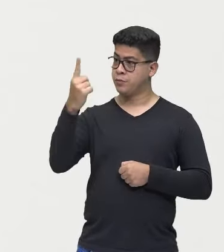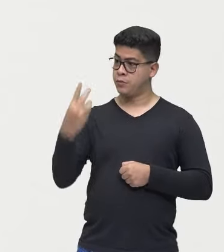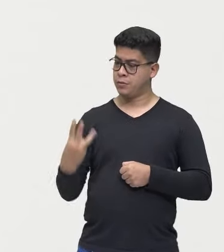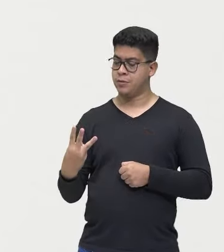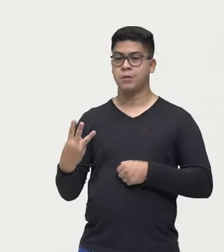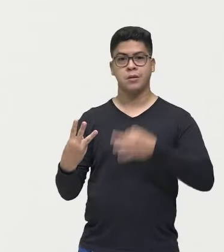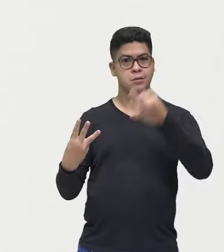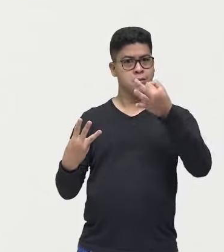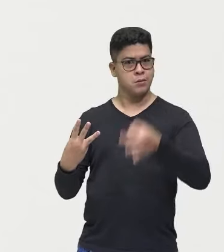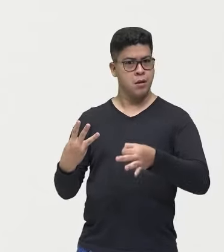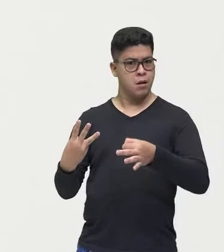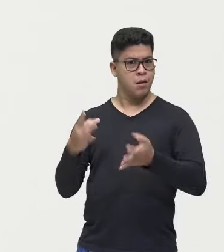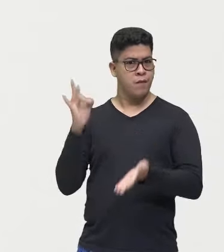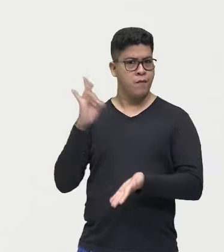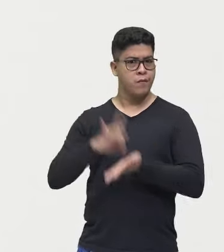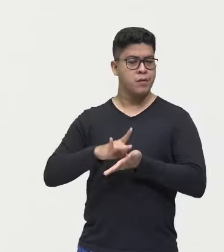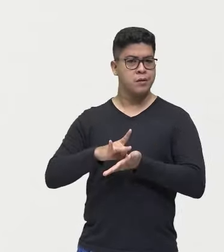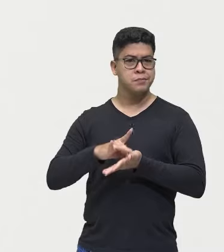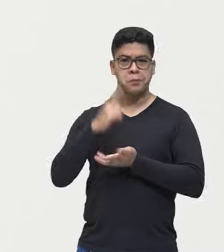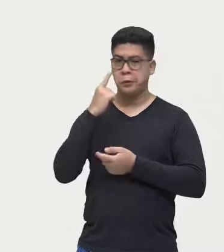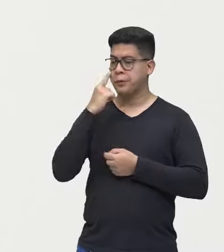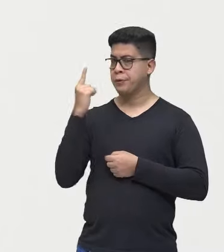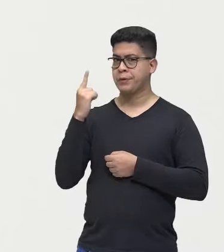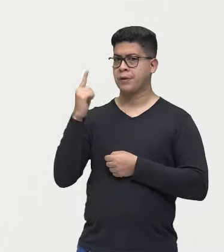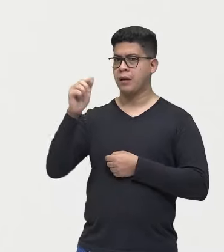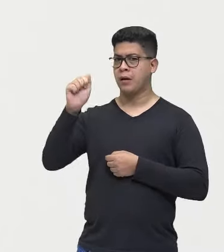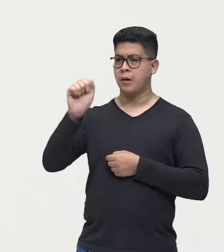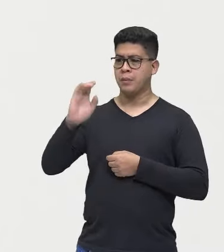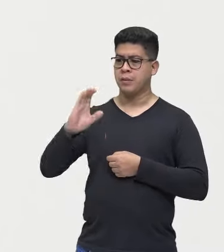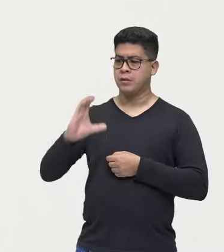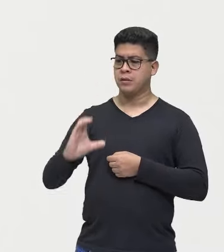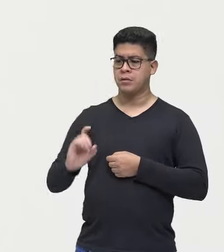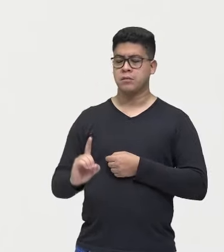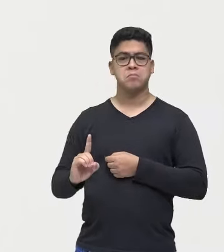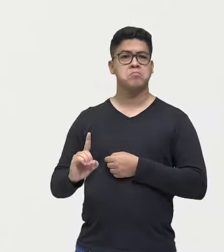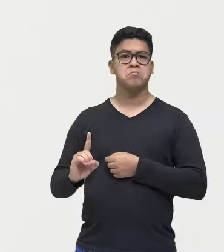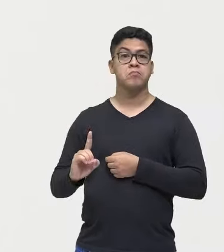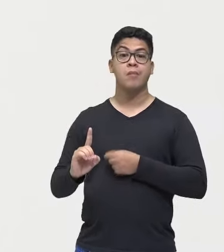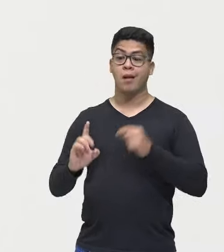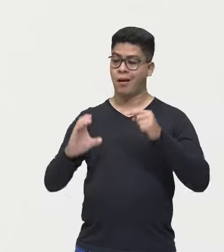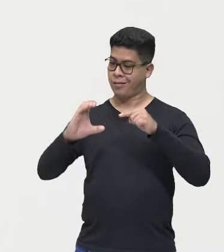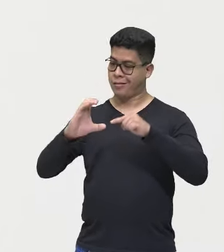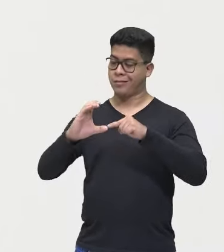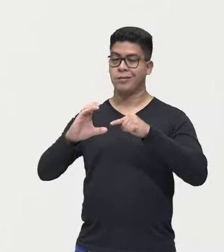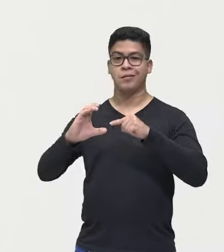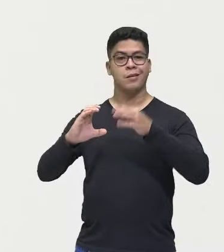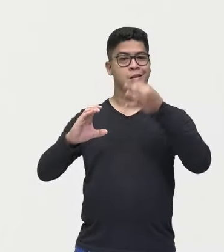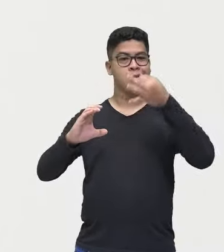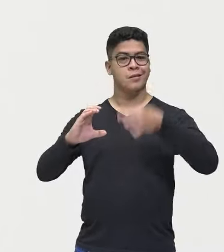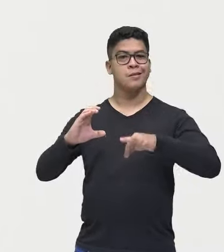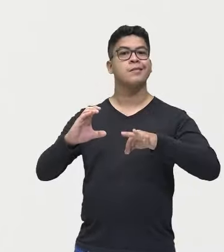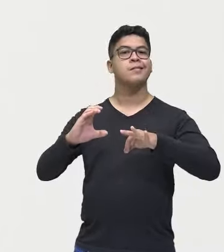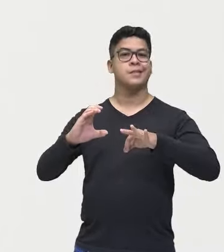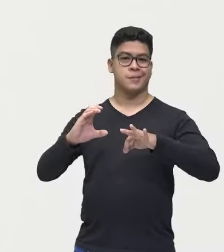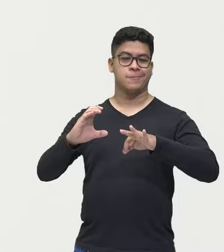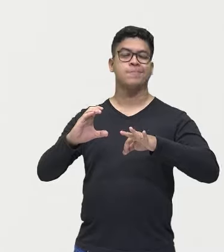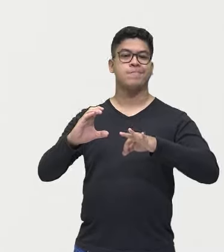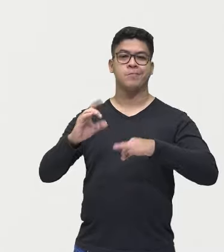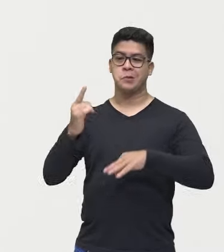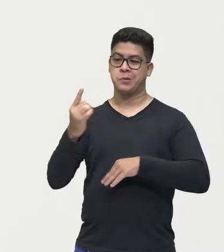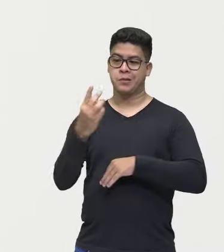como verdadeira. Vamos lá? Então, nós temos aí a letra C. 1 e 3, verdadeira.